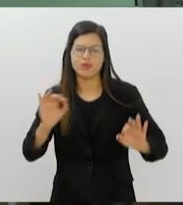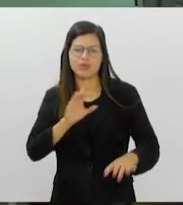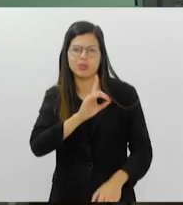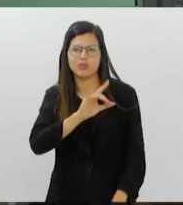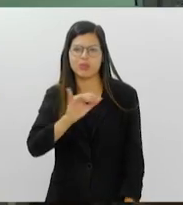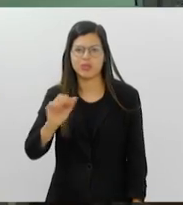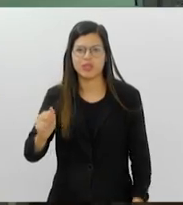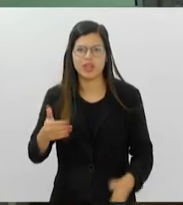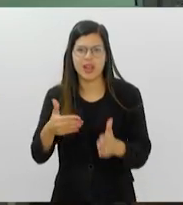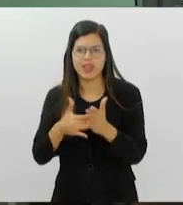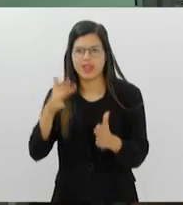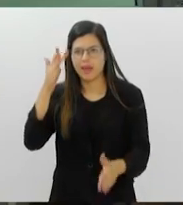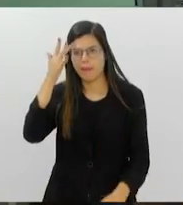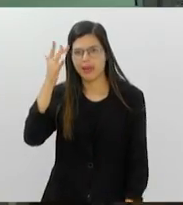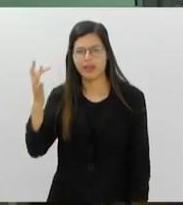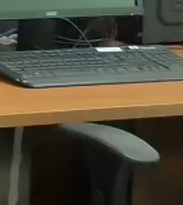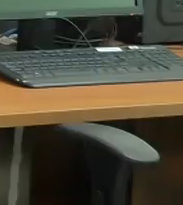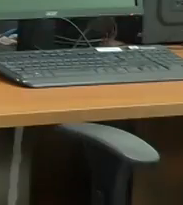você e até amanhã!